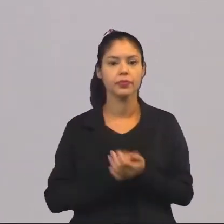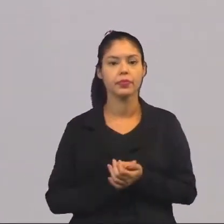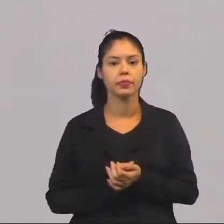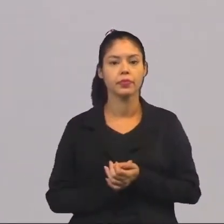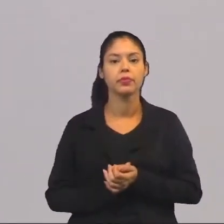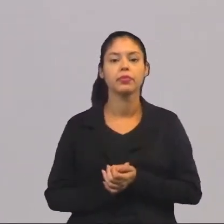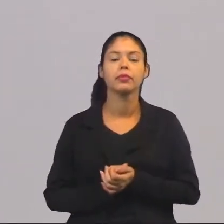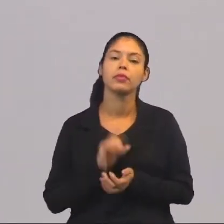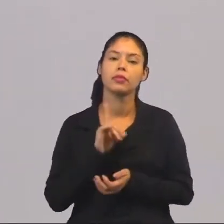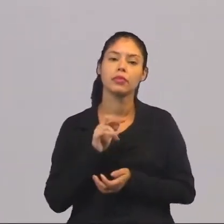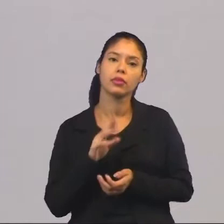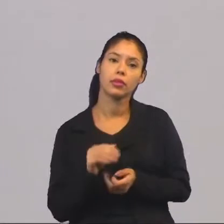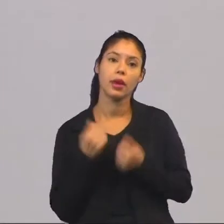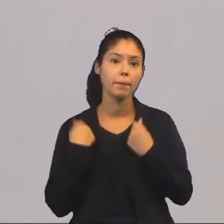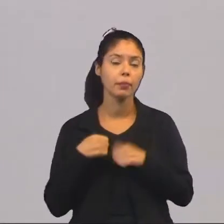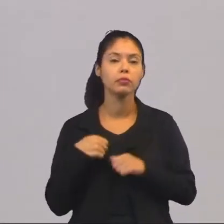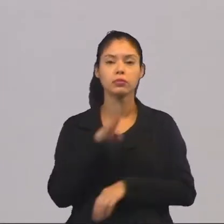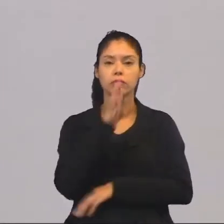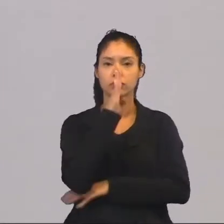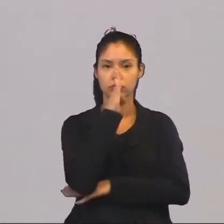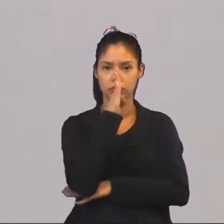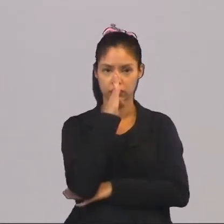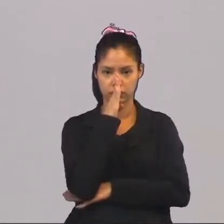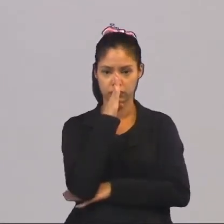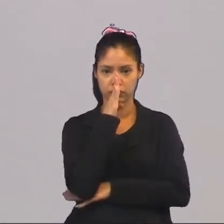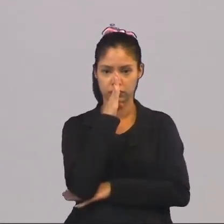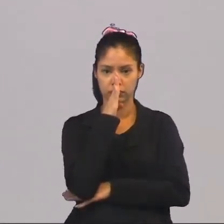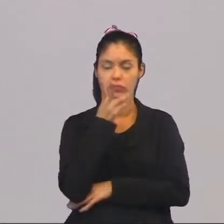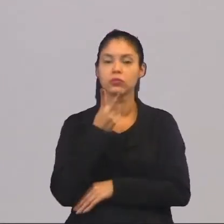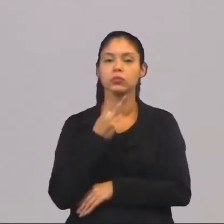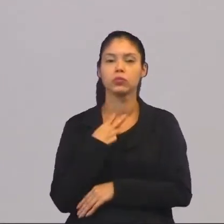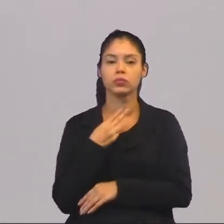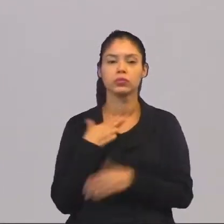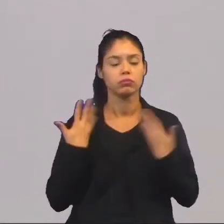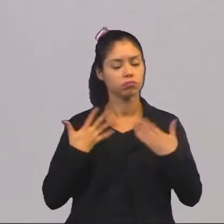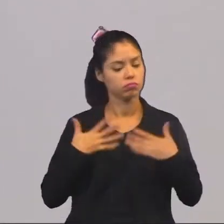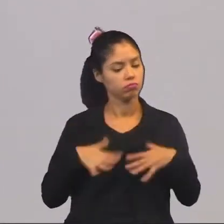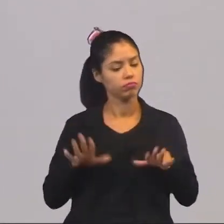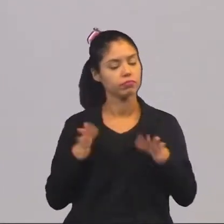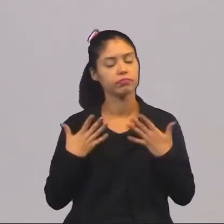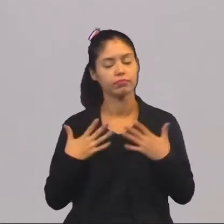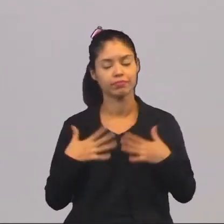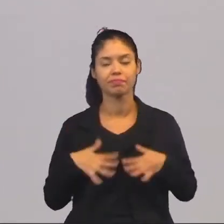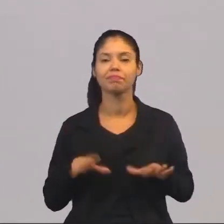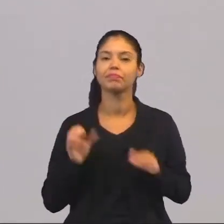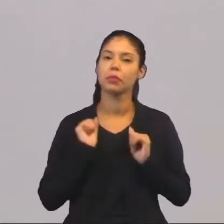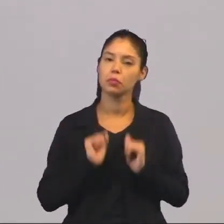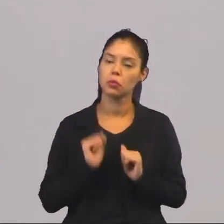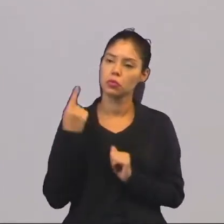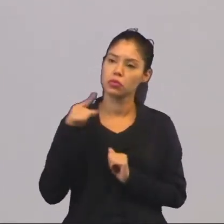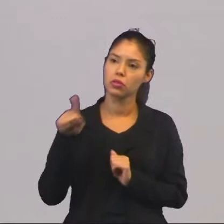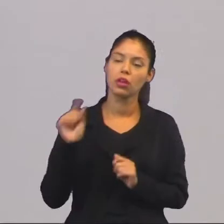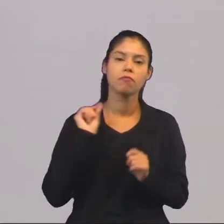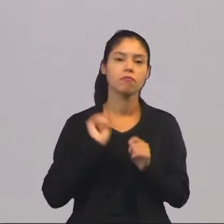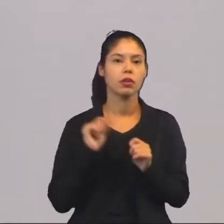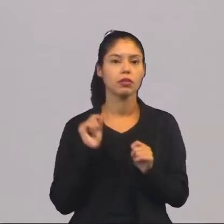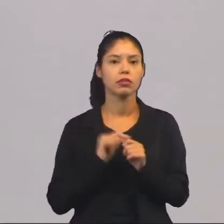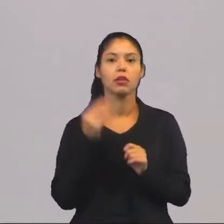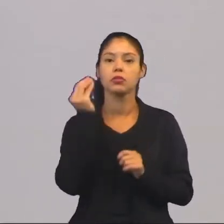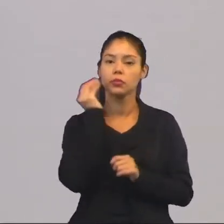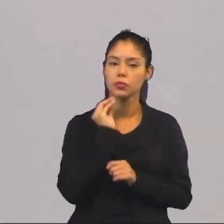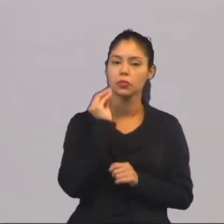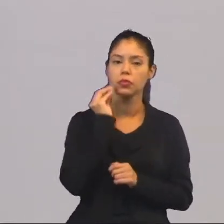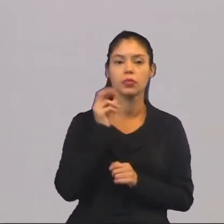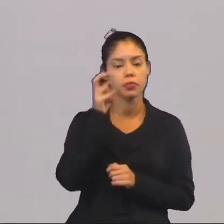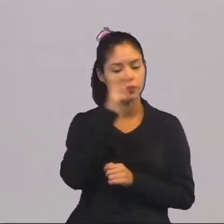lá diagnosticar, ele tem que manter sigilo. Então, você pode ir tranquilo, você tem que ir sem medo, fazer esses